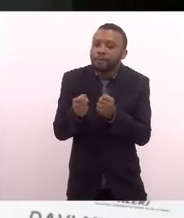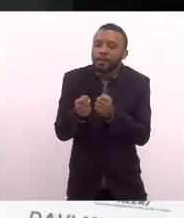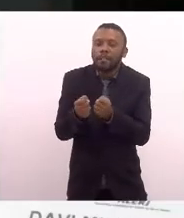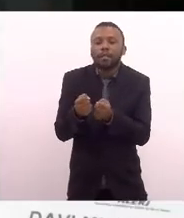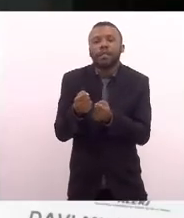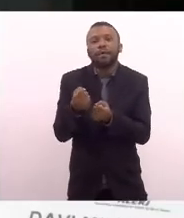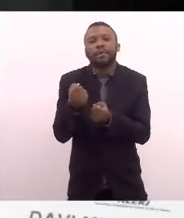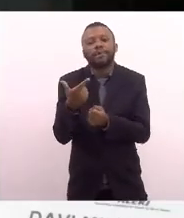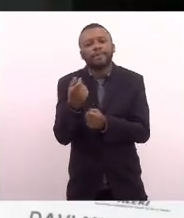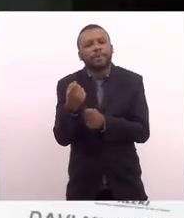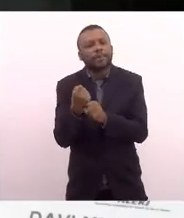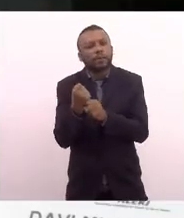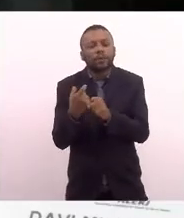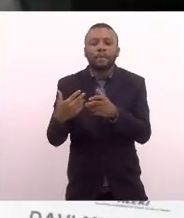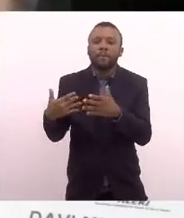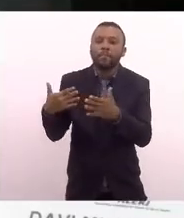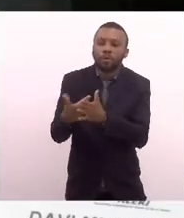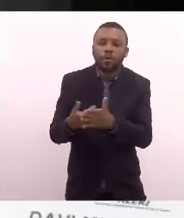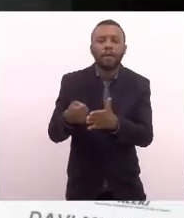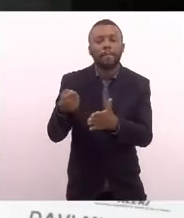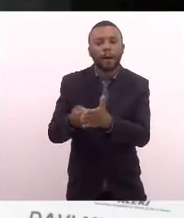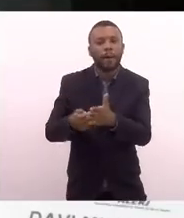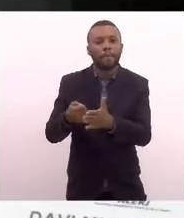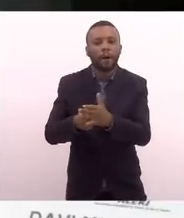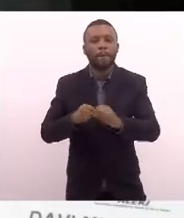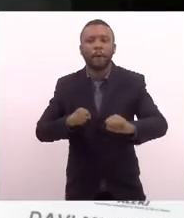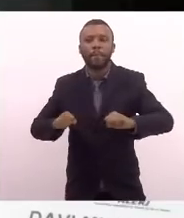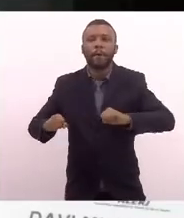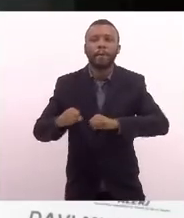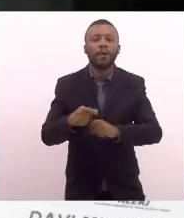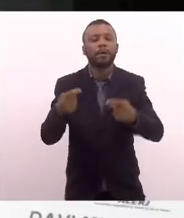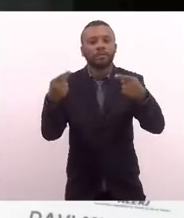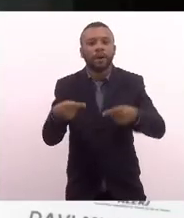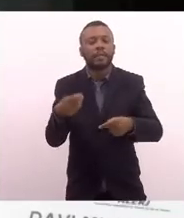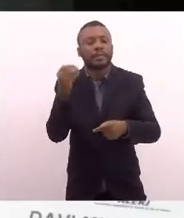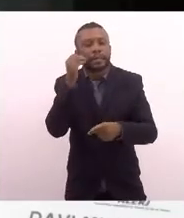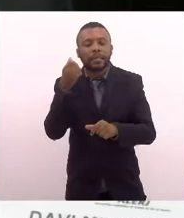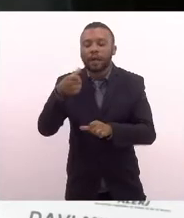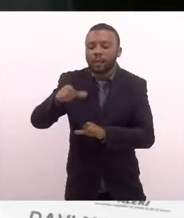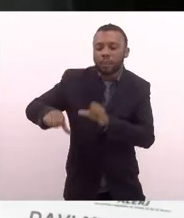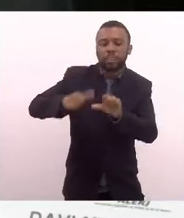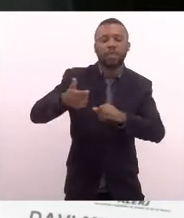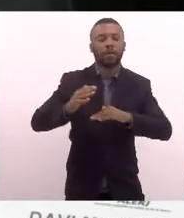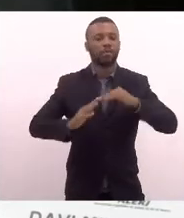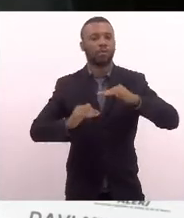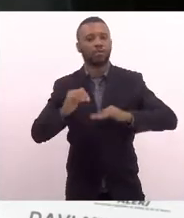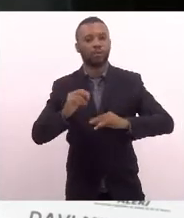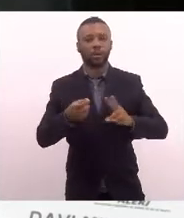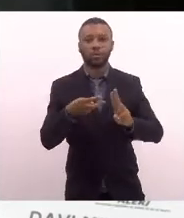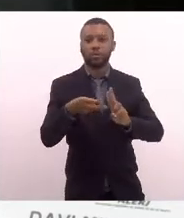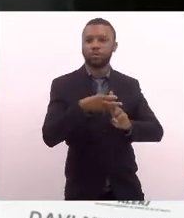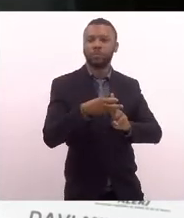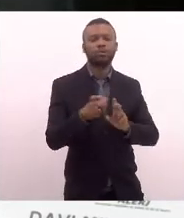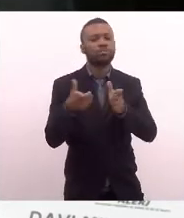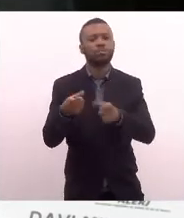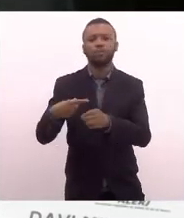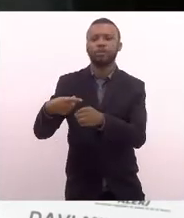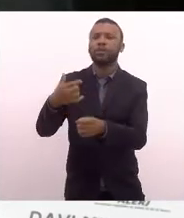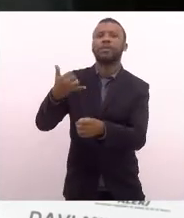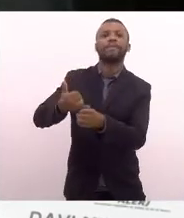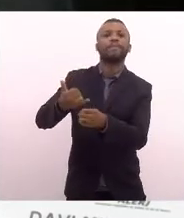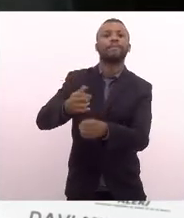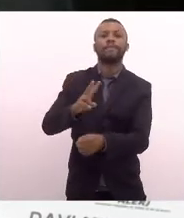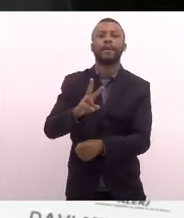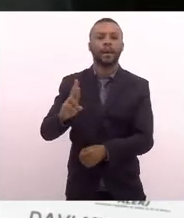quase mais de 20 anos, e agora está enfrentando um baita desafio de reconstruir o SUS lá em Volta Redonda. Queria dizer